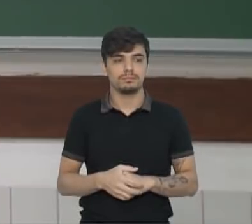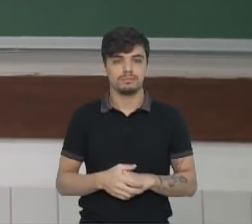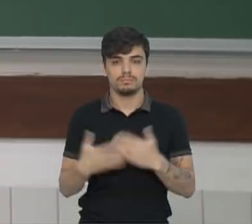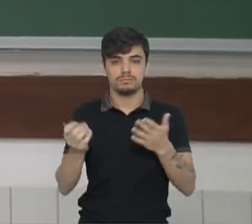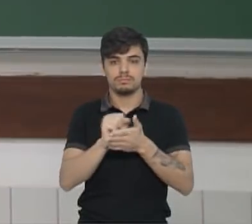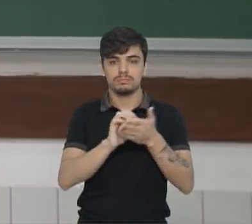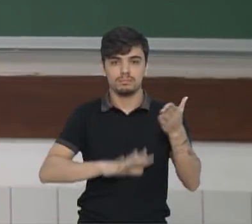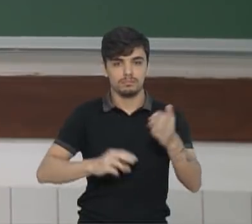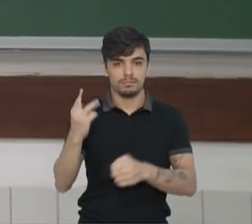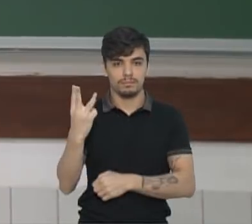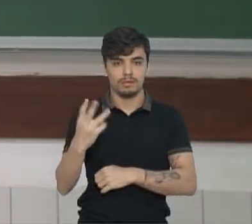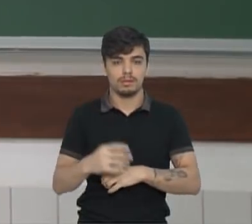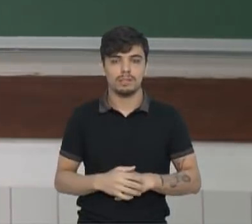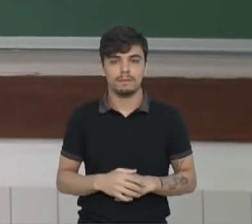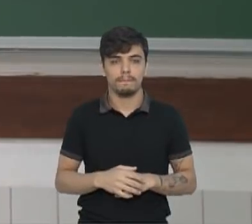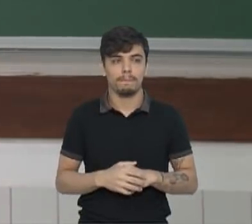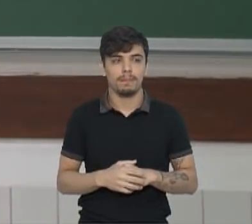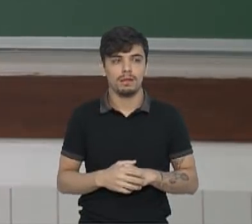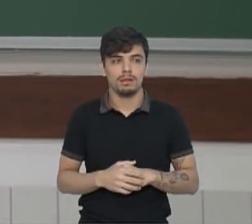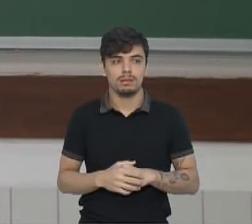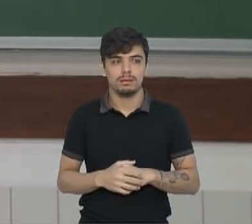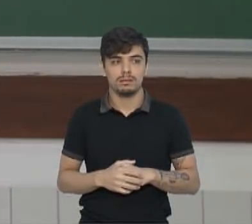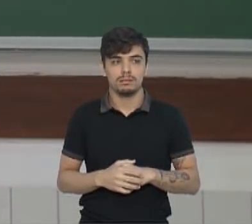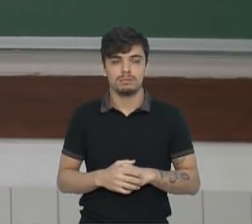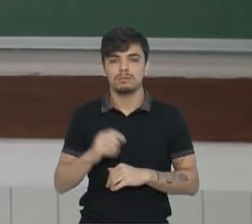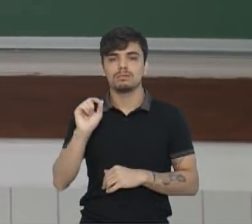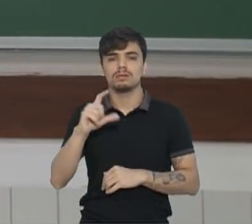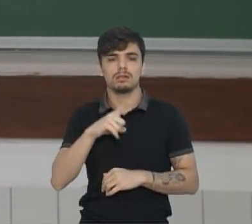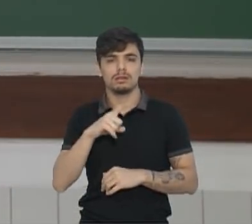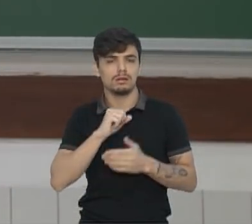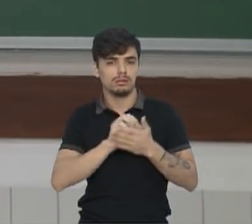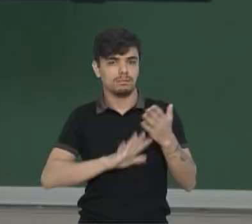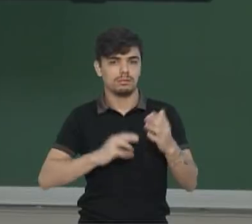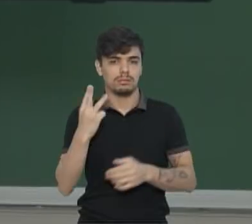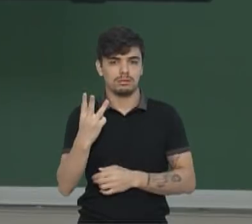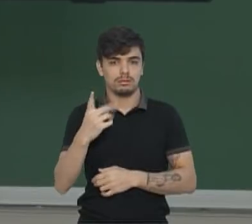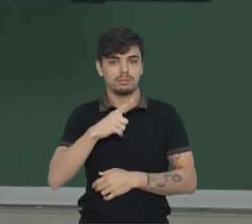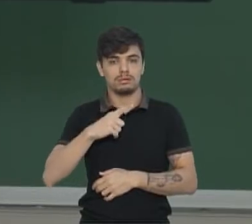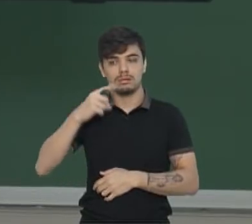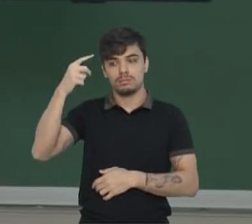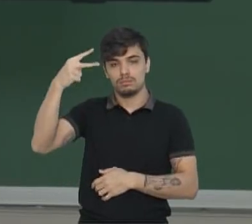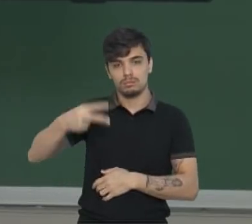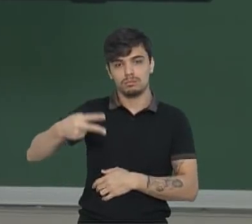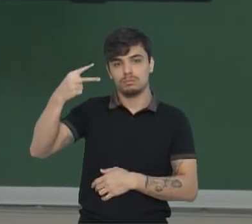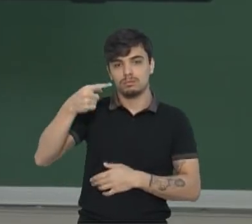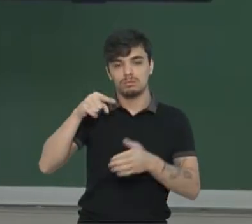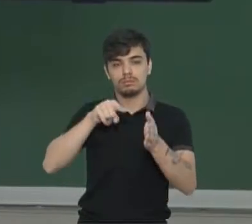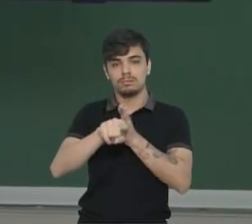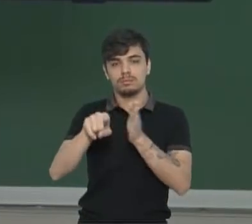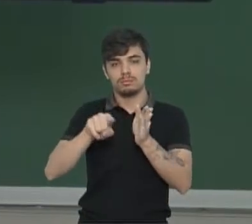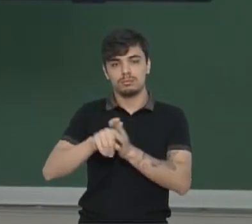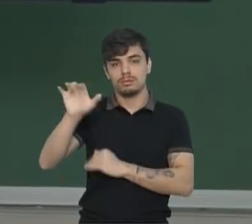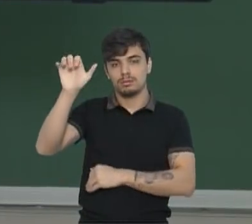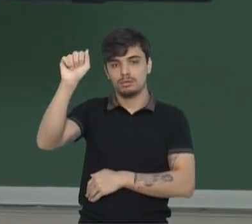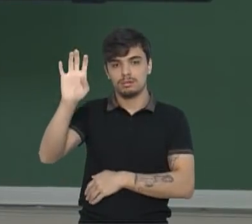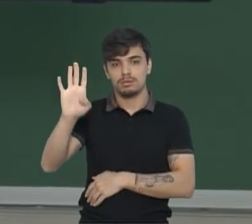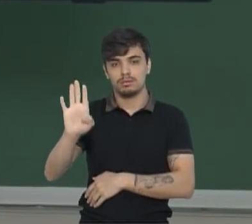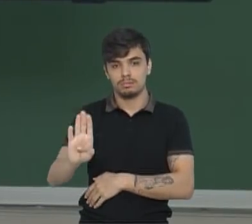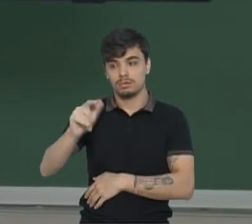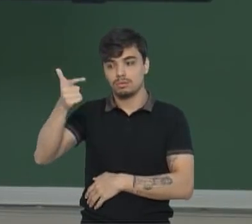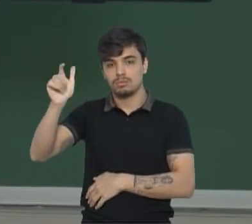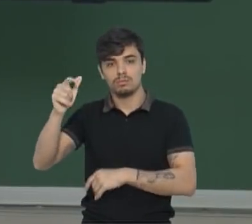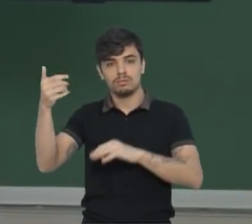Atividade 3. No que consiste a atividade 3? Você tem duas questões aqui, letra A e B, né? No próximo